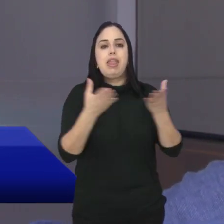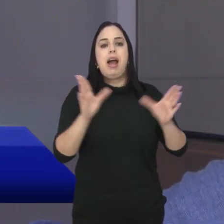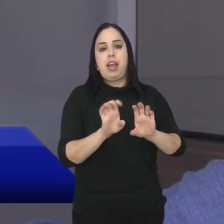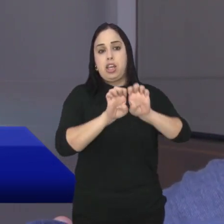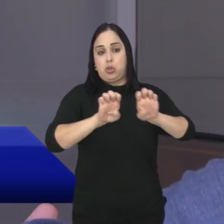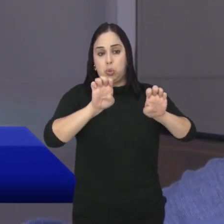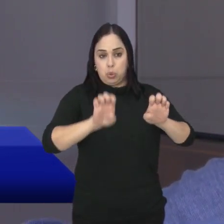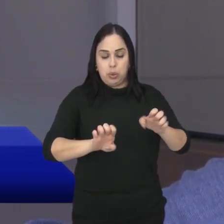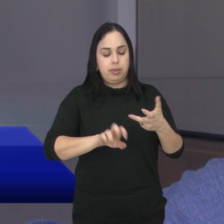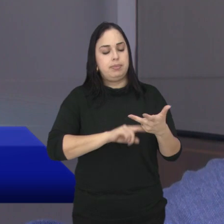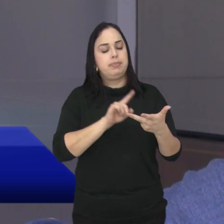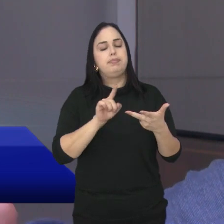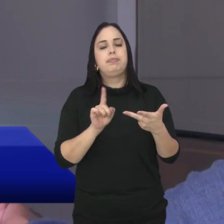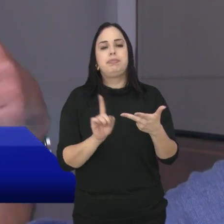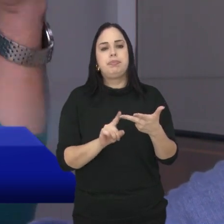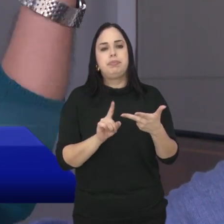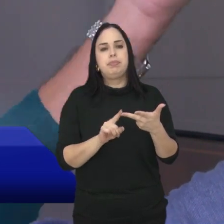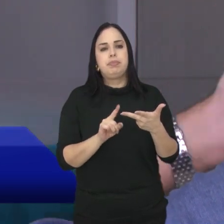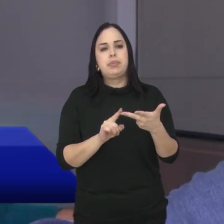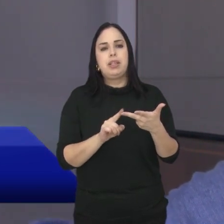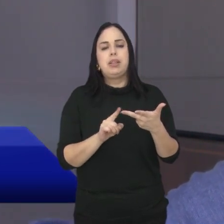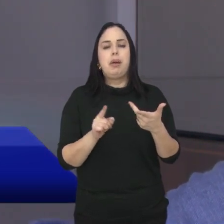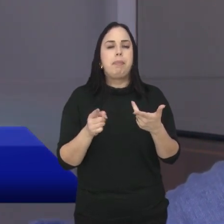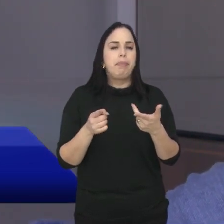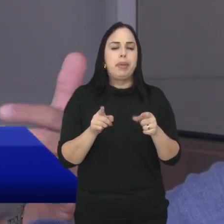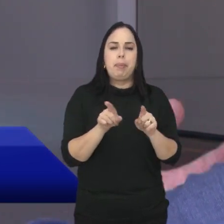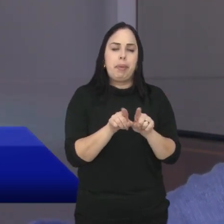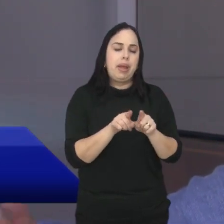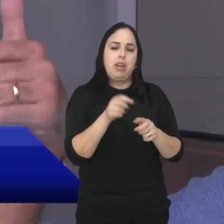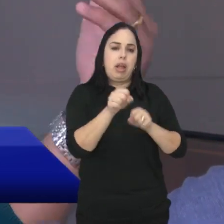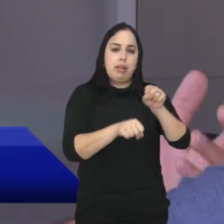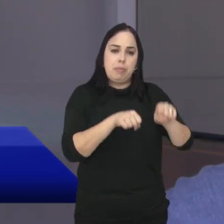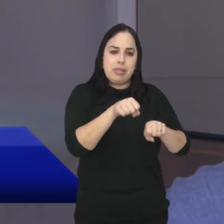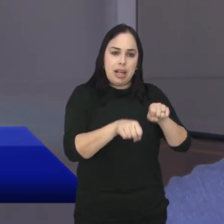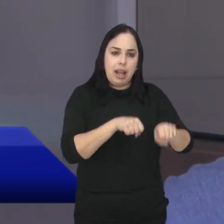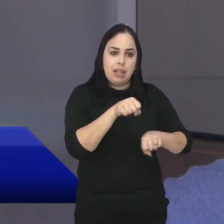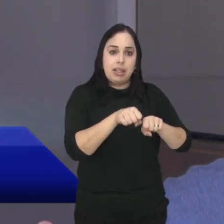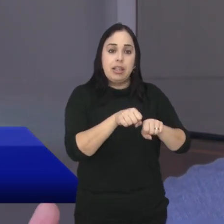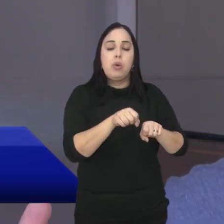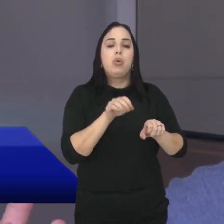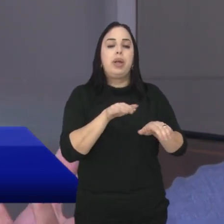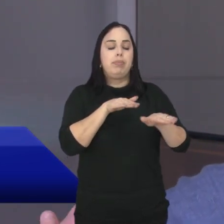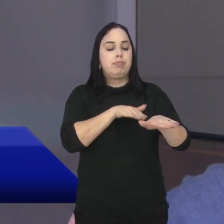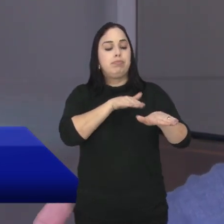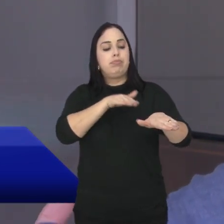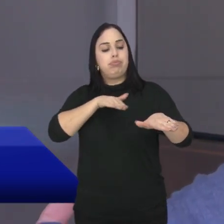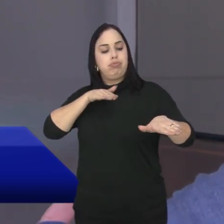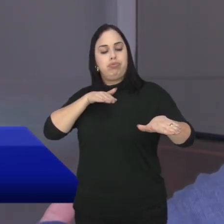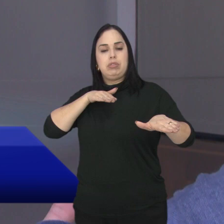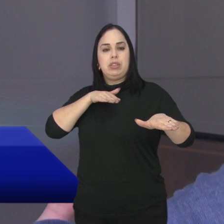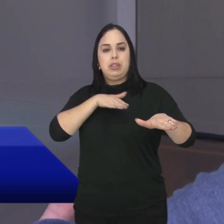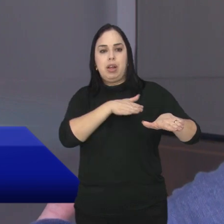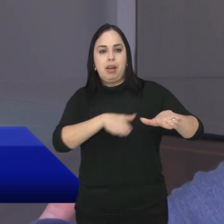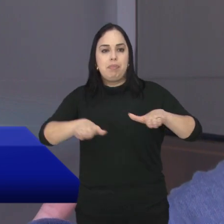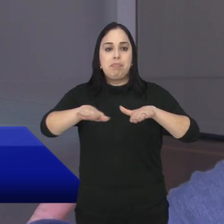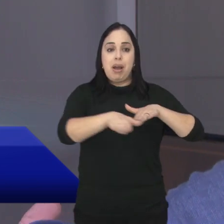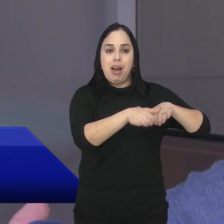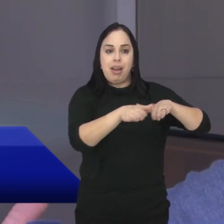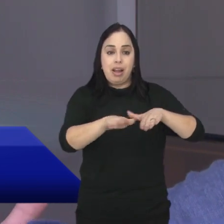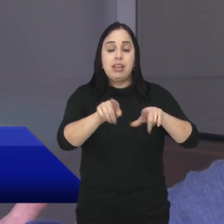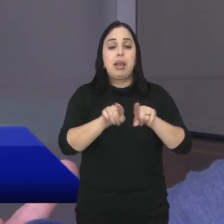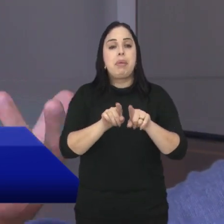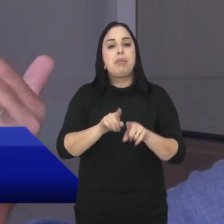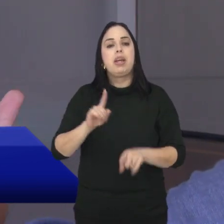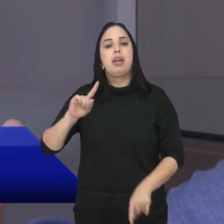levar a infraestrutura. Também tem a questão dos veículos compartilhados, bicicleta. para que o trânsito da cidade seja